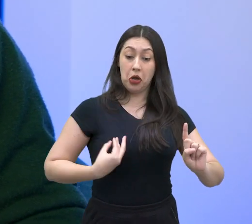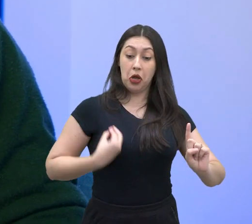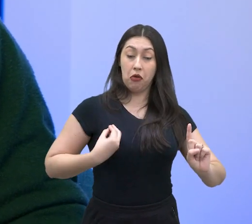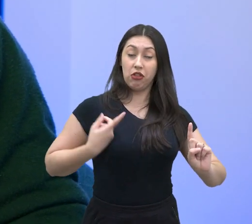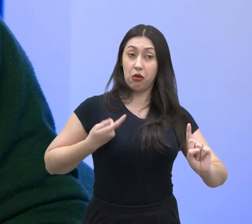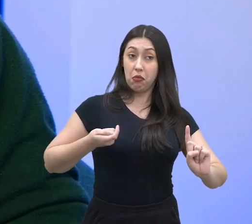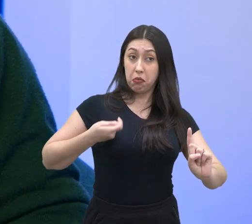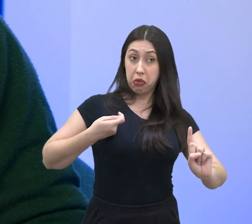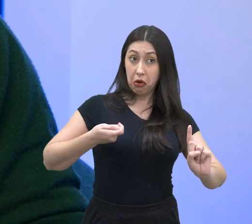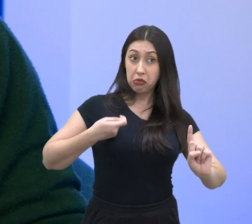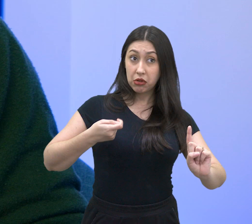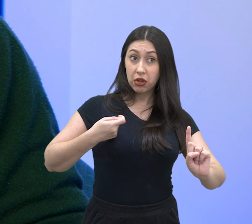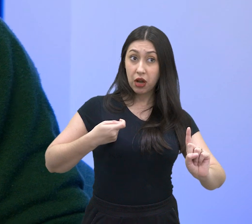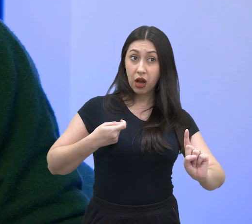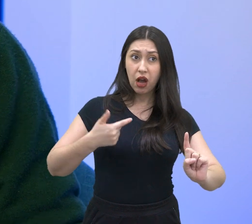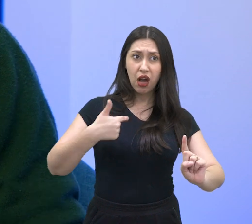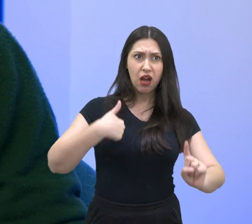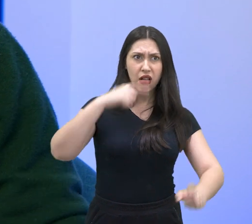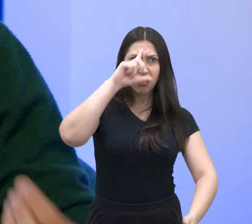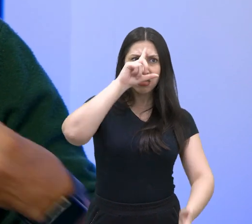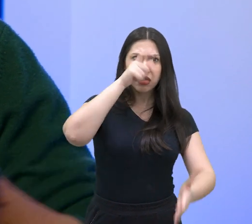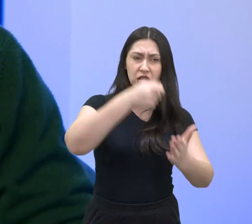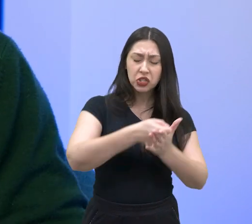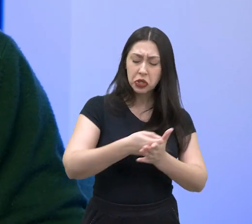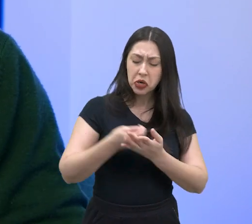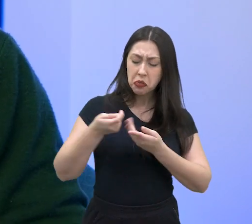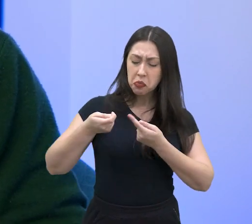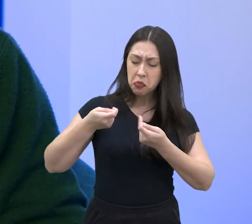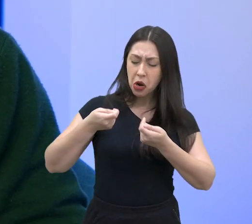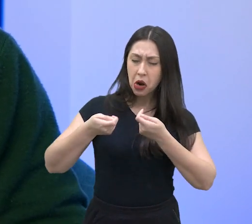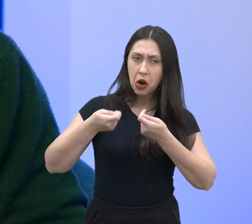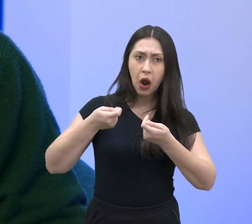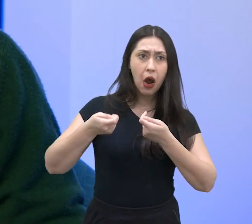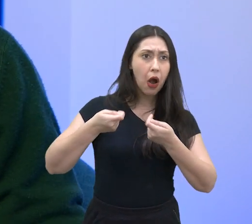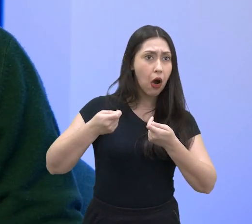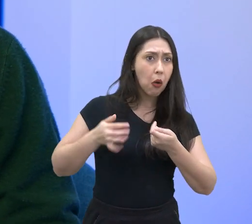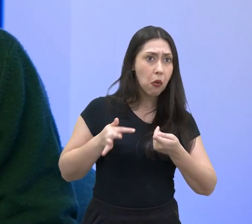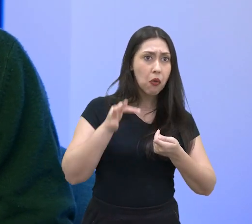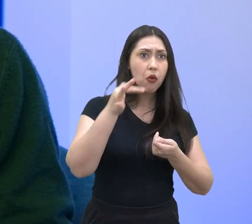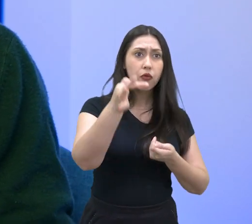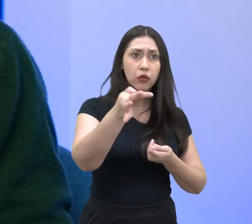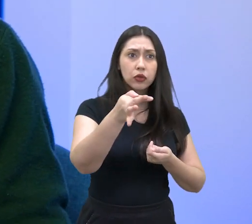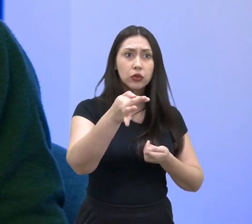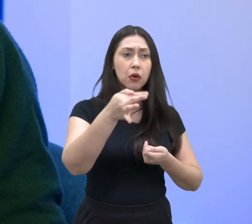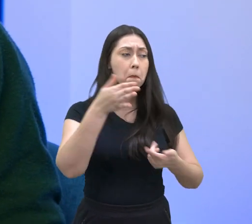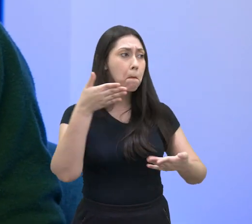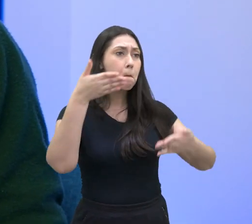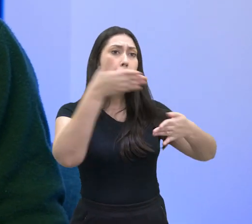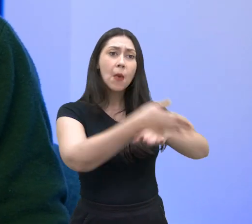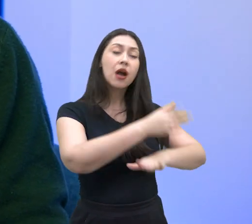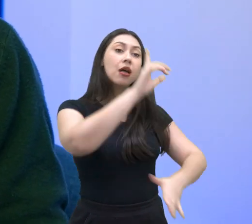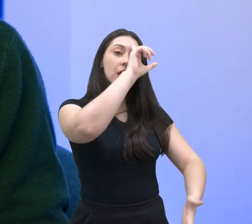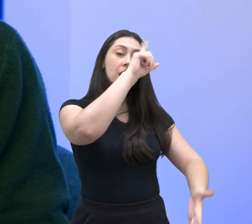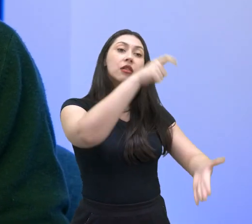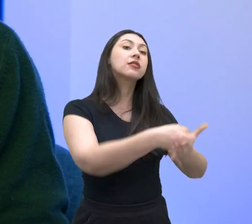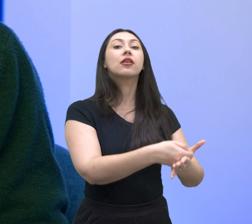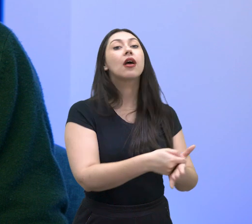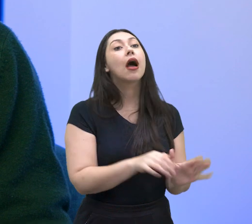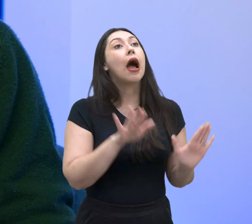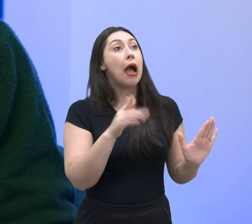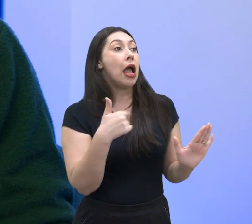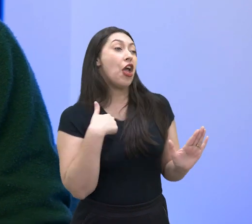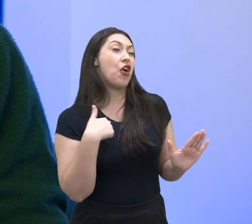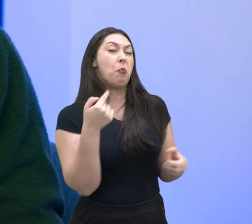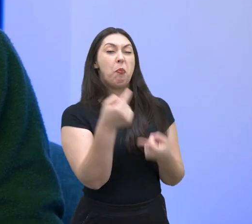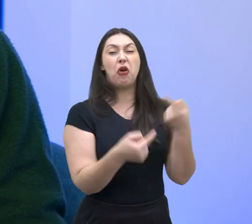do meu futuro. Eu fazer parte dessa tomada de decisão. Quando eu falo, eu sou apolítico, eu não quero tomar uma decisão,